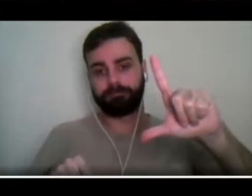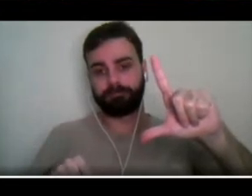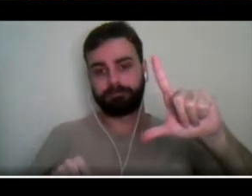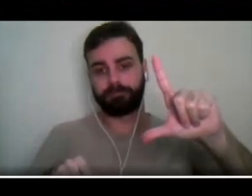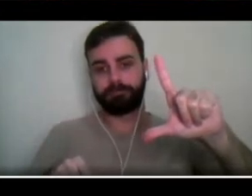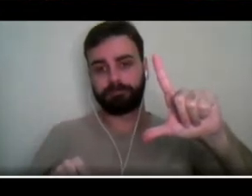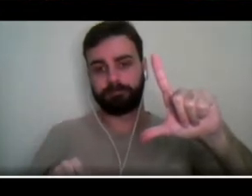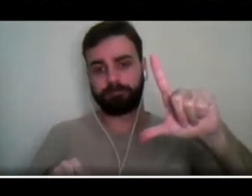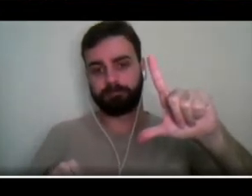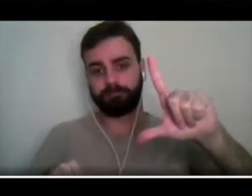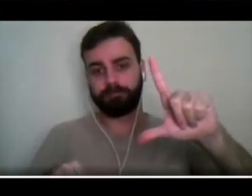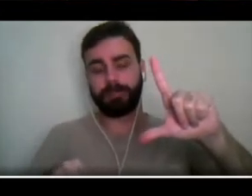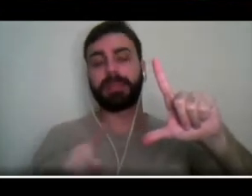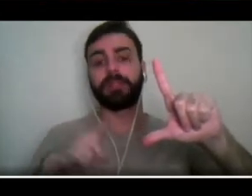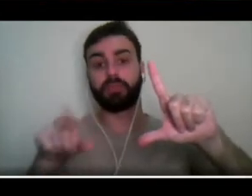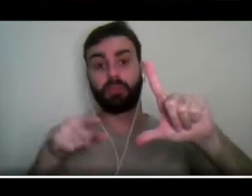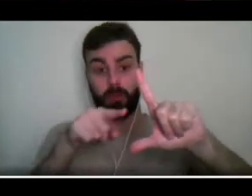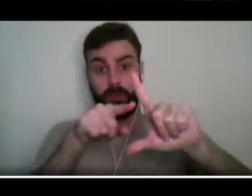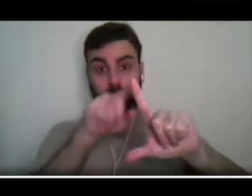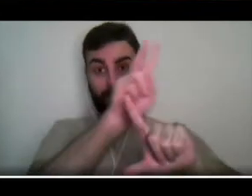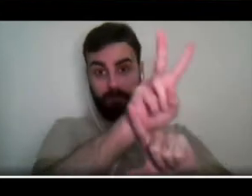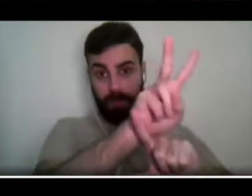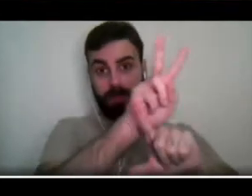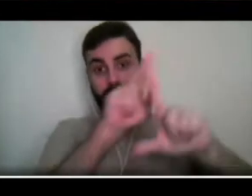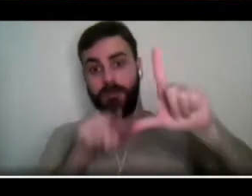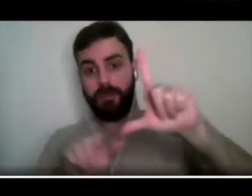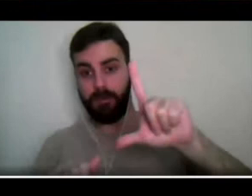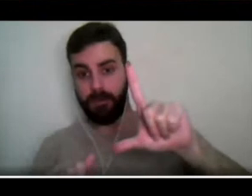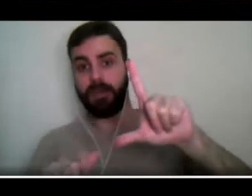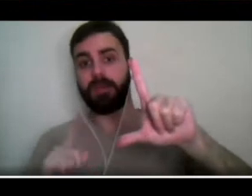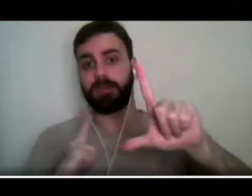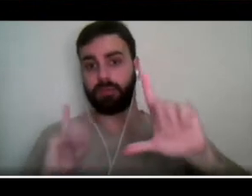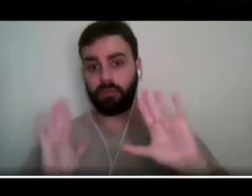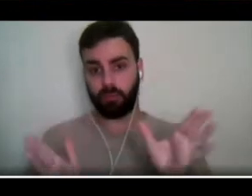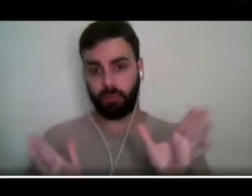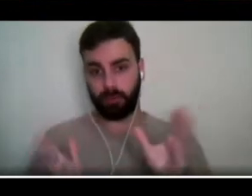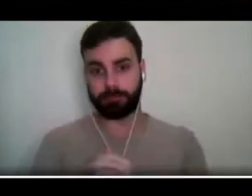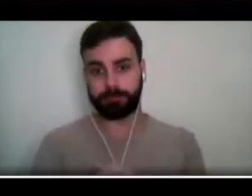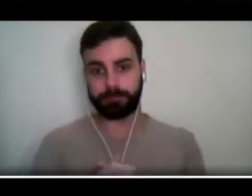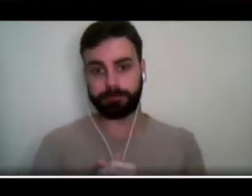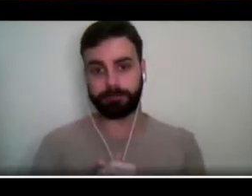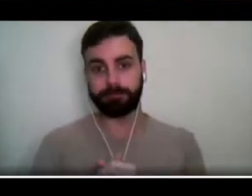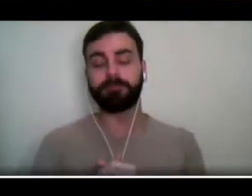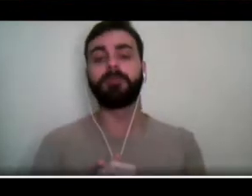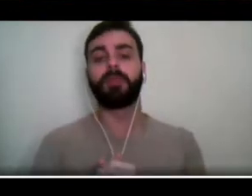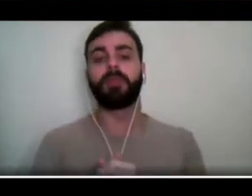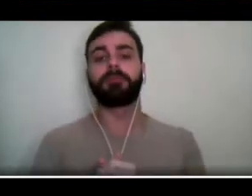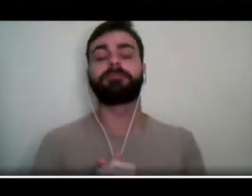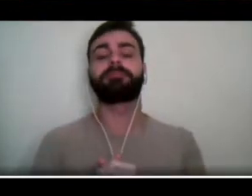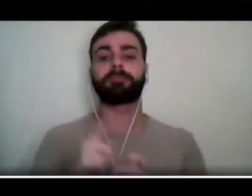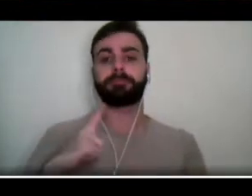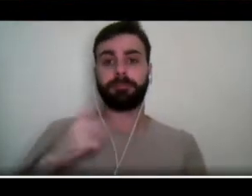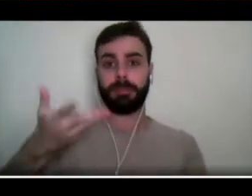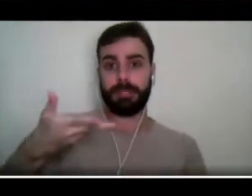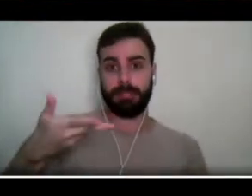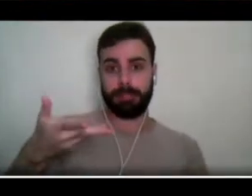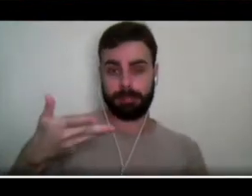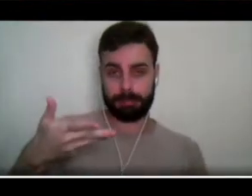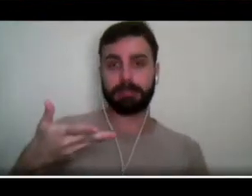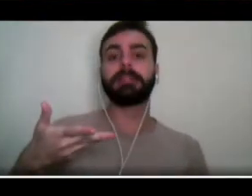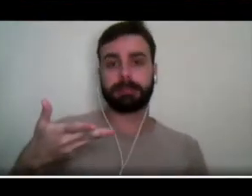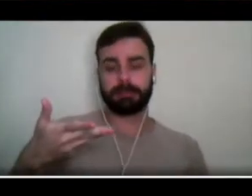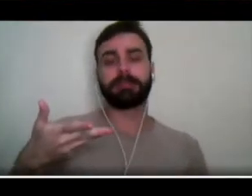à velocidade, né? E a velocidade, a aceleração paralela